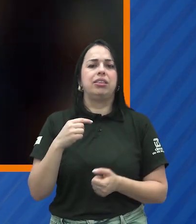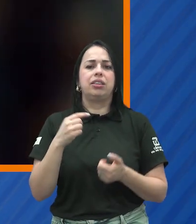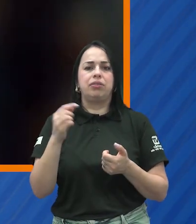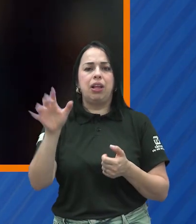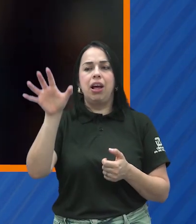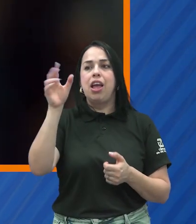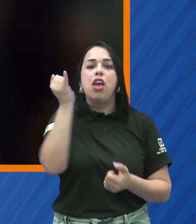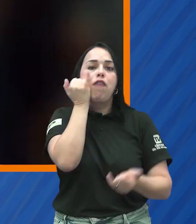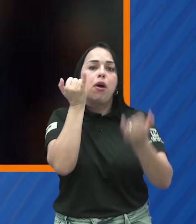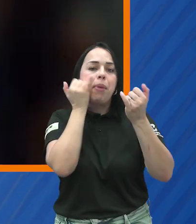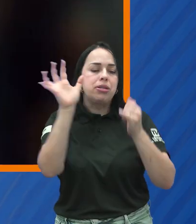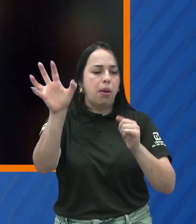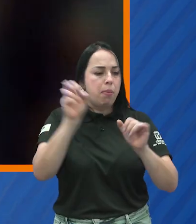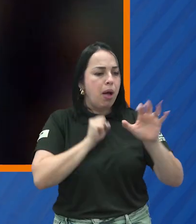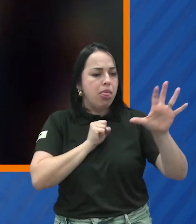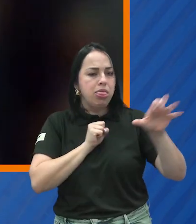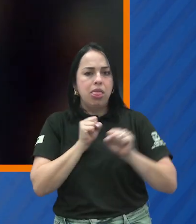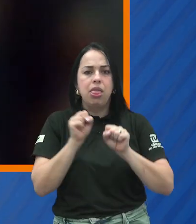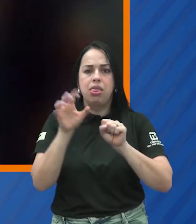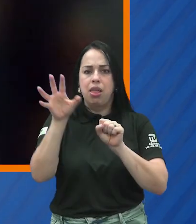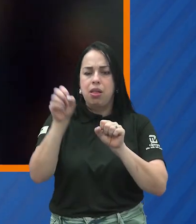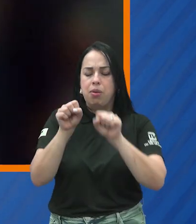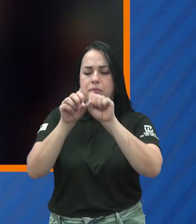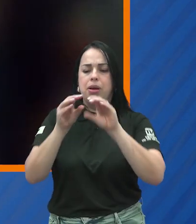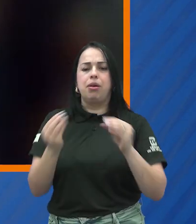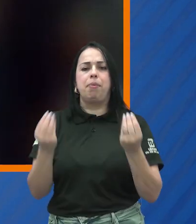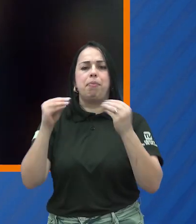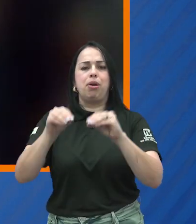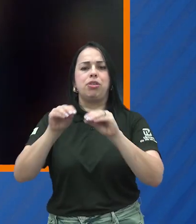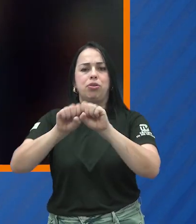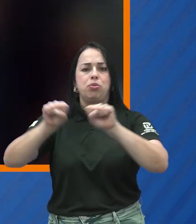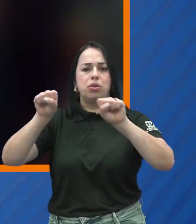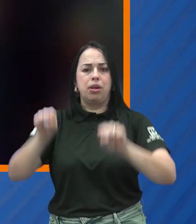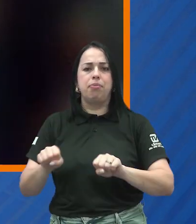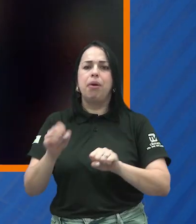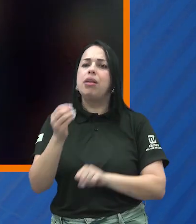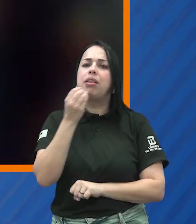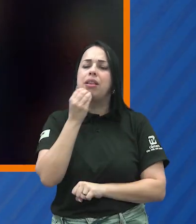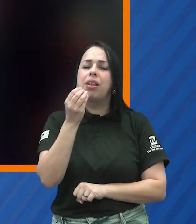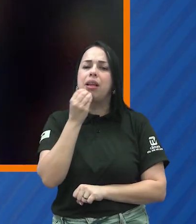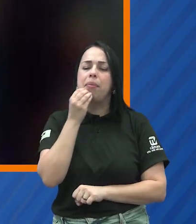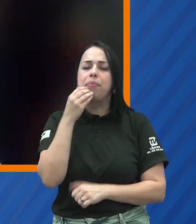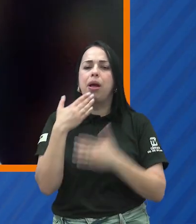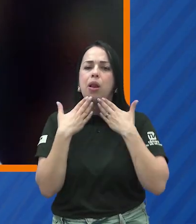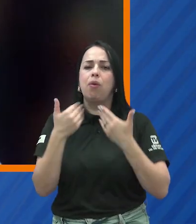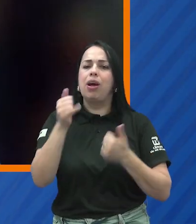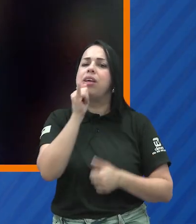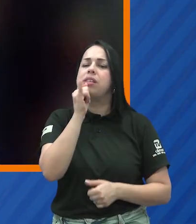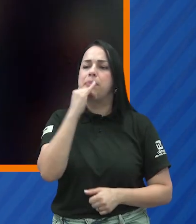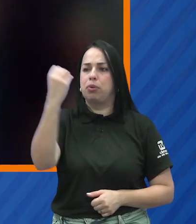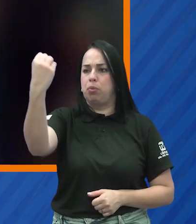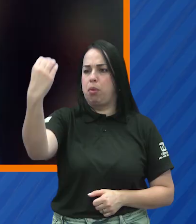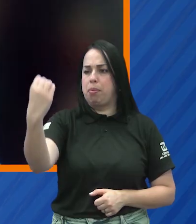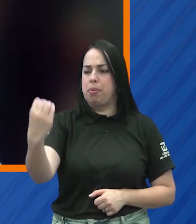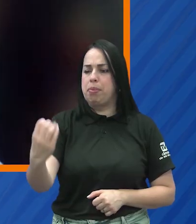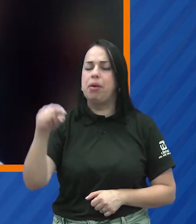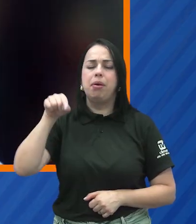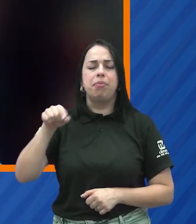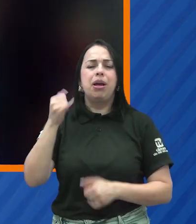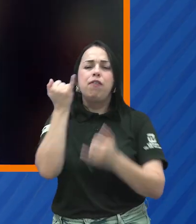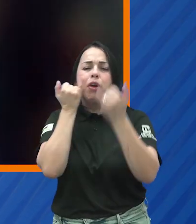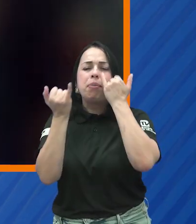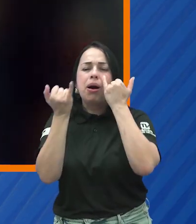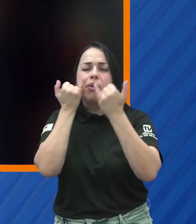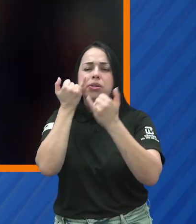vão prover dados para que possam ser tomadas medidas para melhorar, então, o tráfego, no caso dos semáforos,